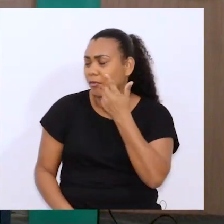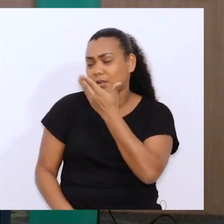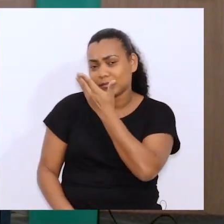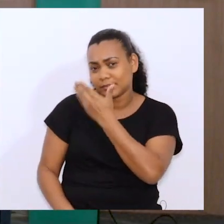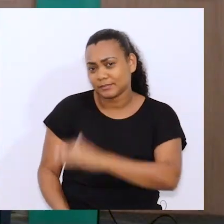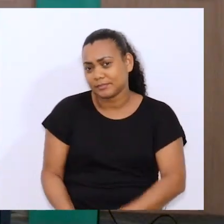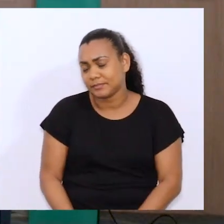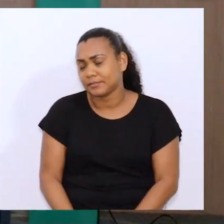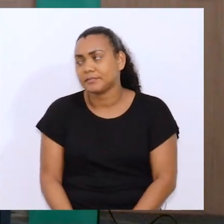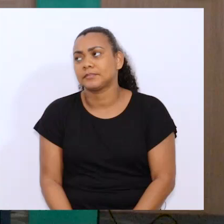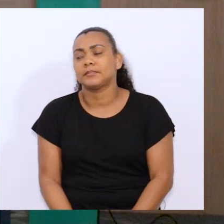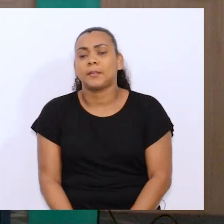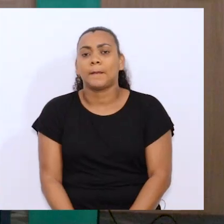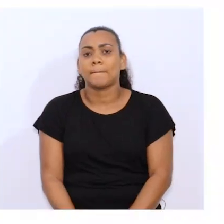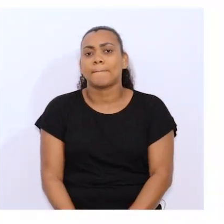ficou?